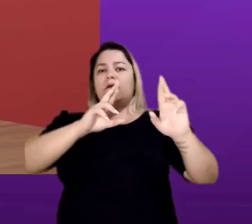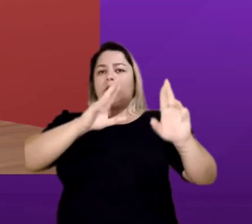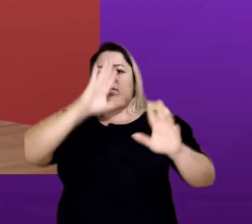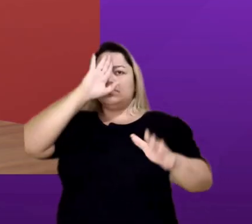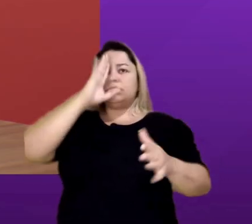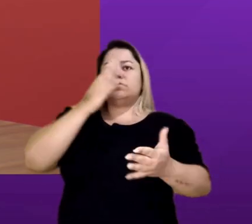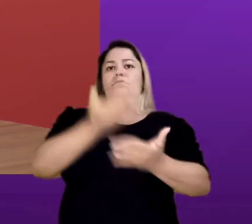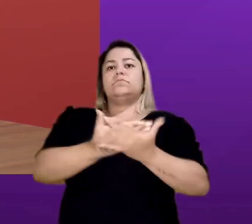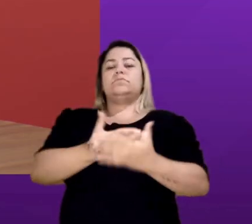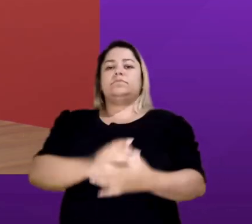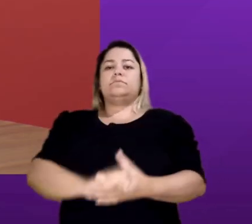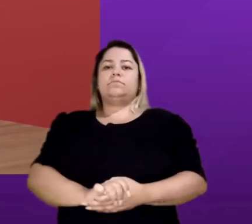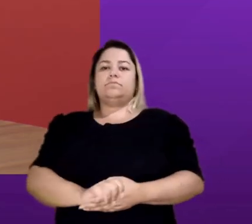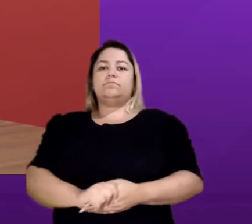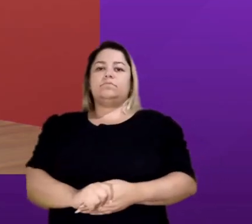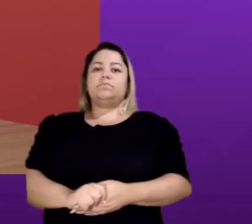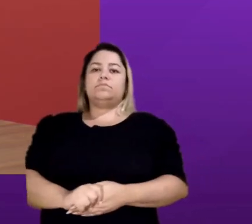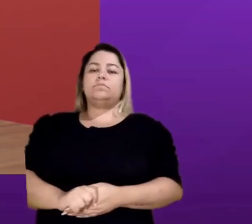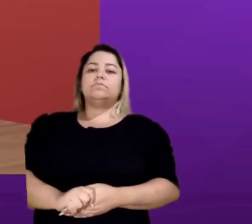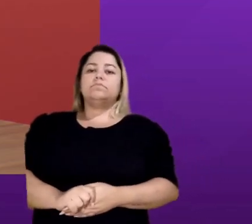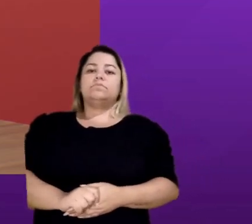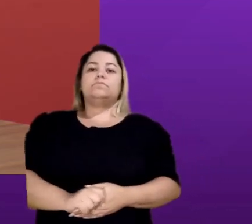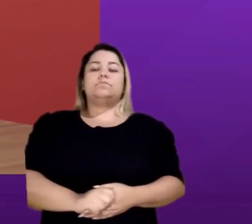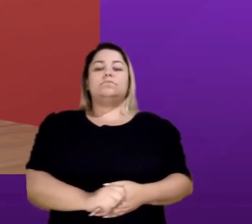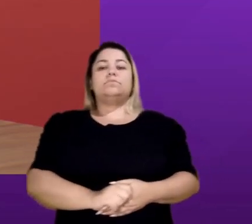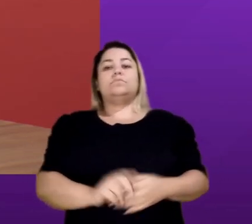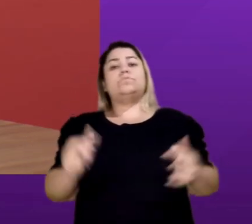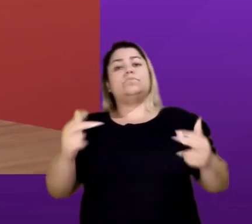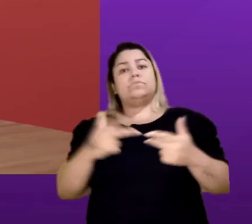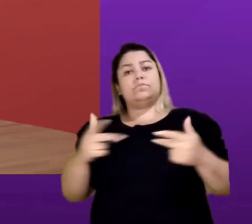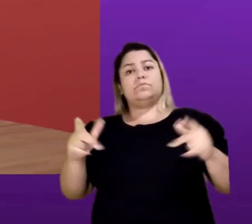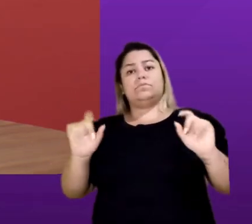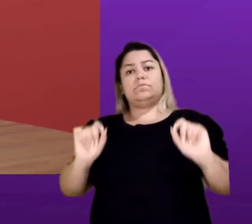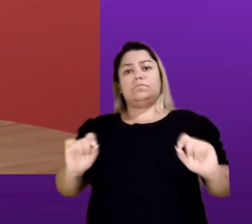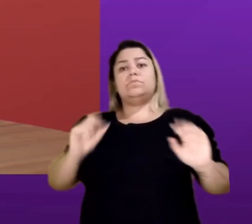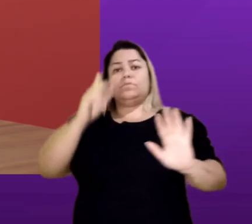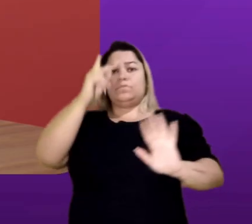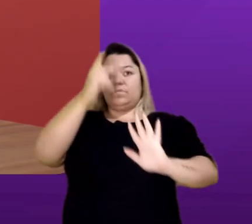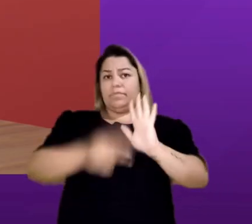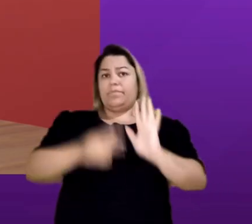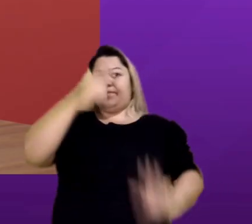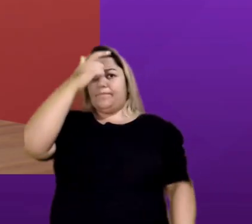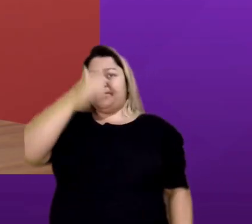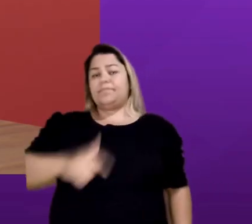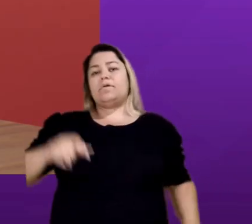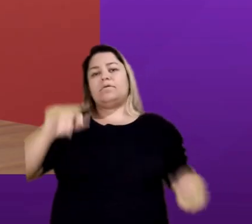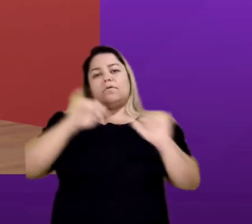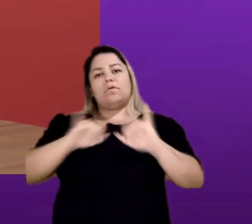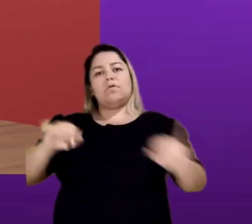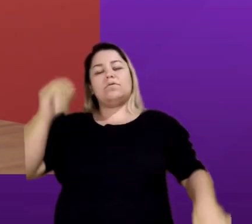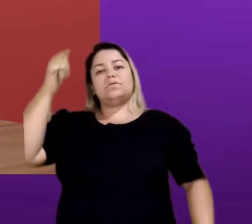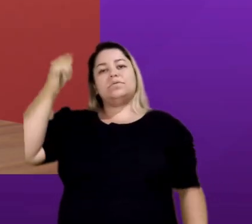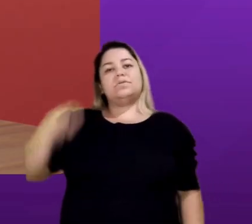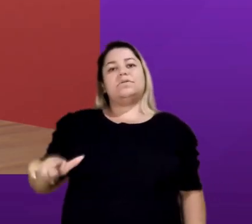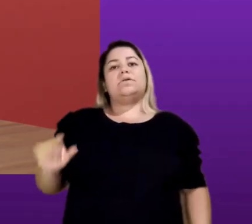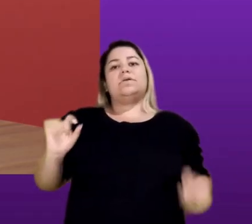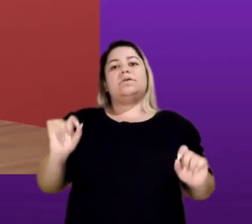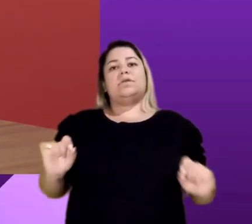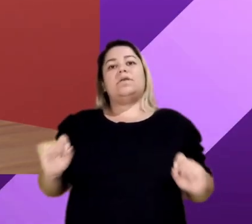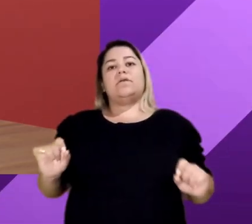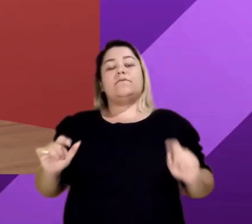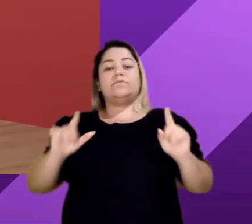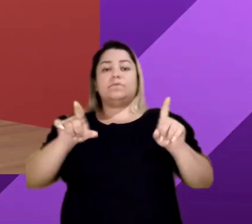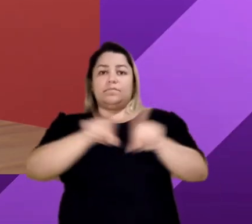Porque uma coisa é quando você ainda está projetado para ser, né, está em campanha. Outra coisa é você exercendo